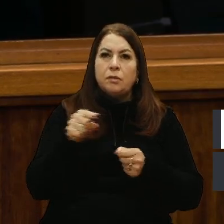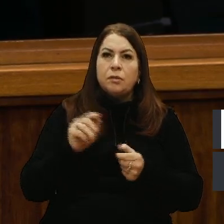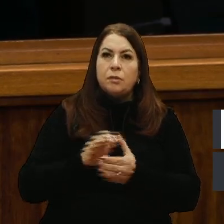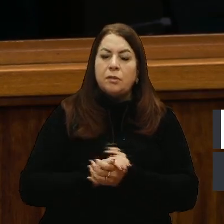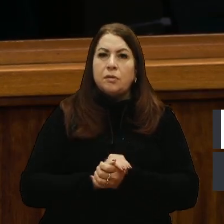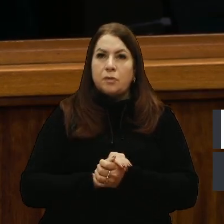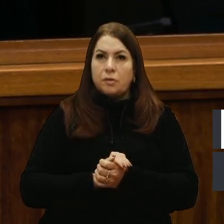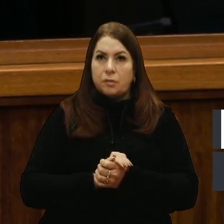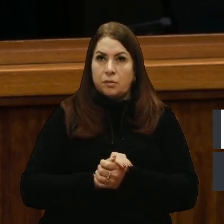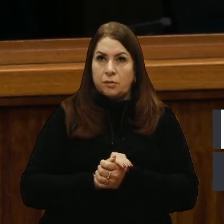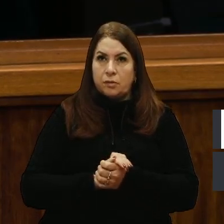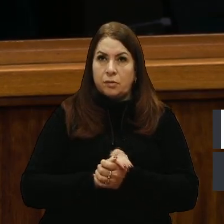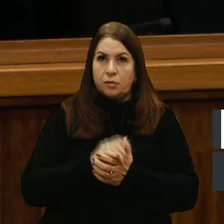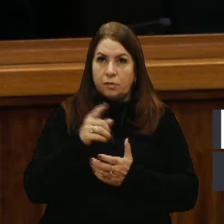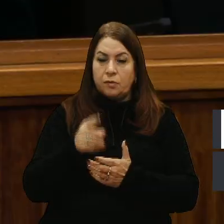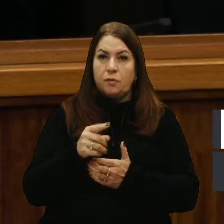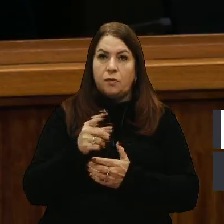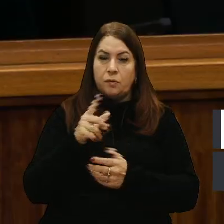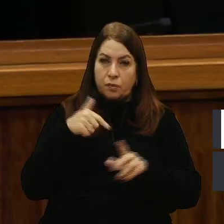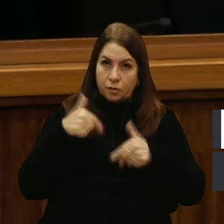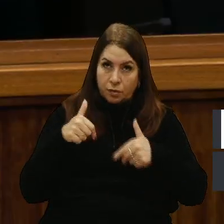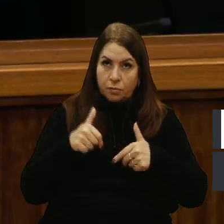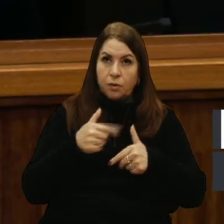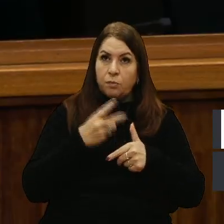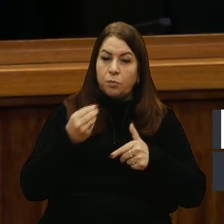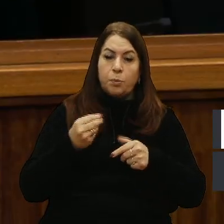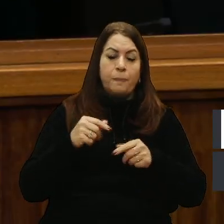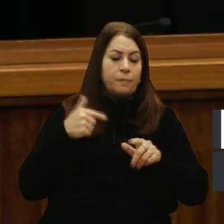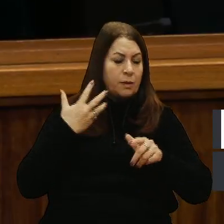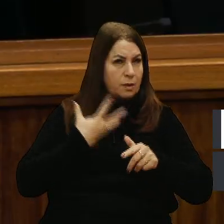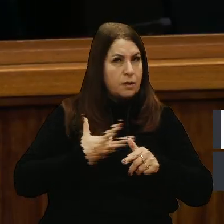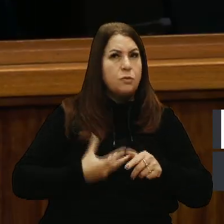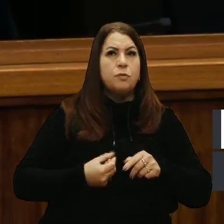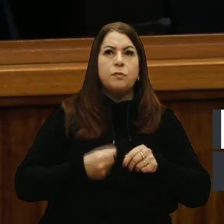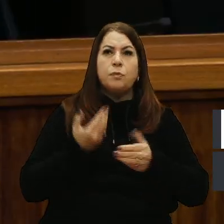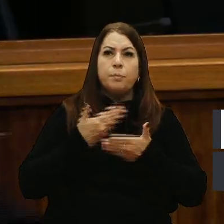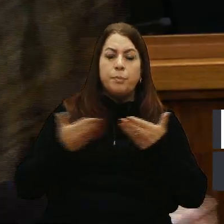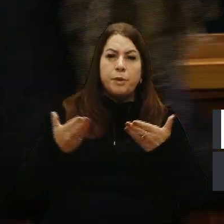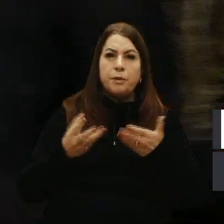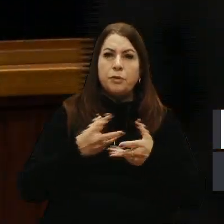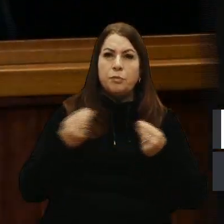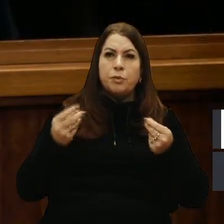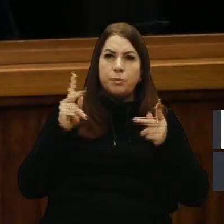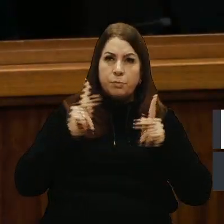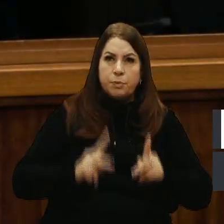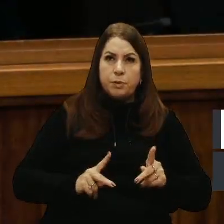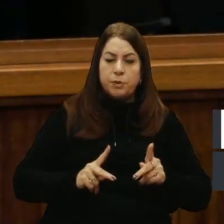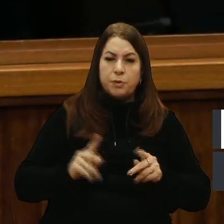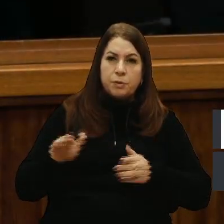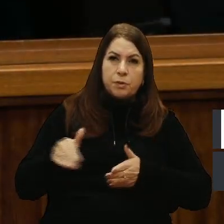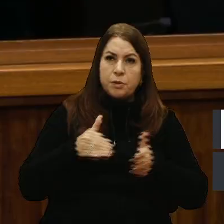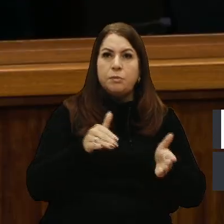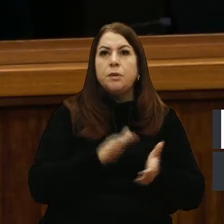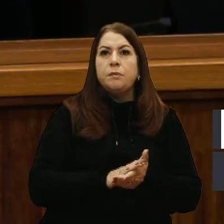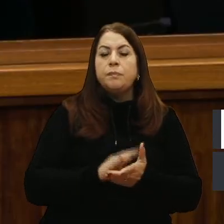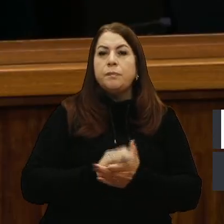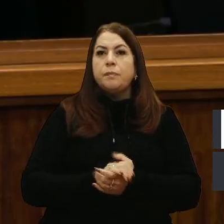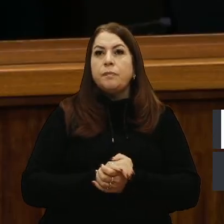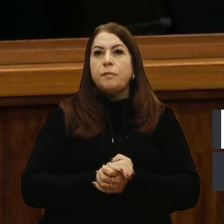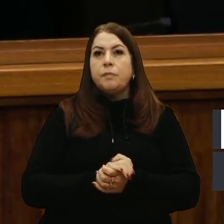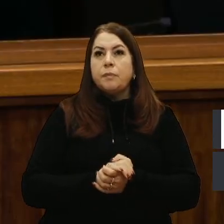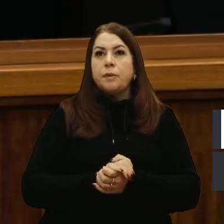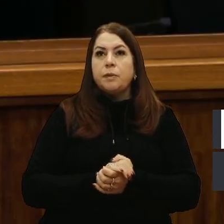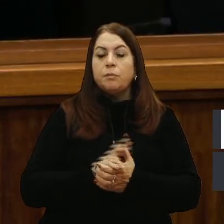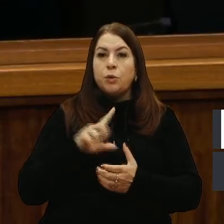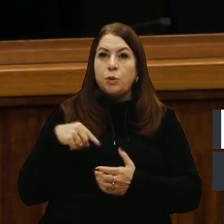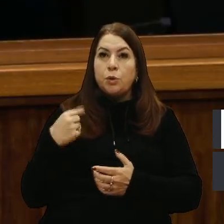agora, mas foi um trabalho muito árduo que nós perdemos muitas pessoas nesse caminho, porque foram